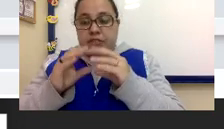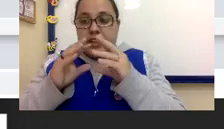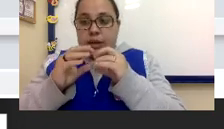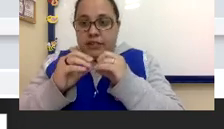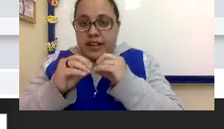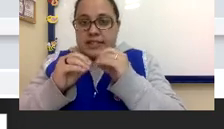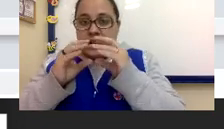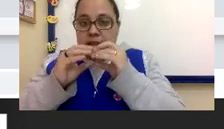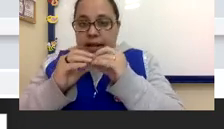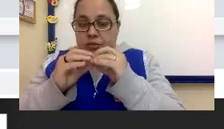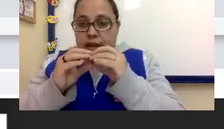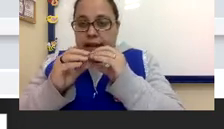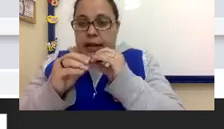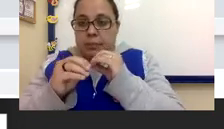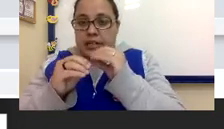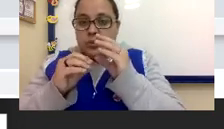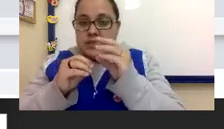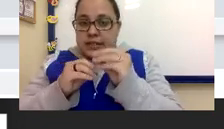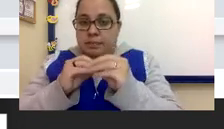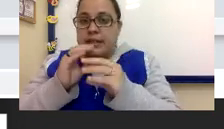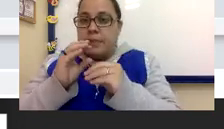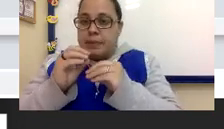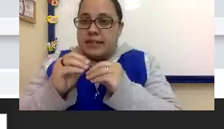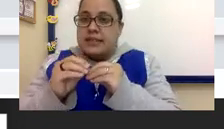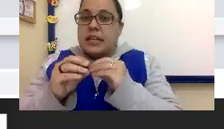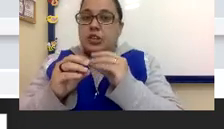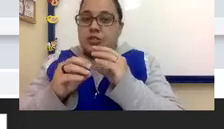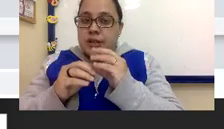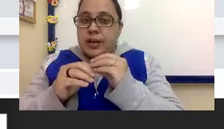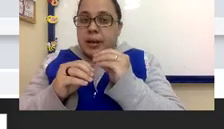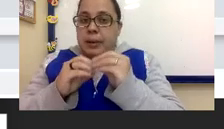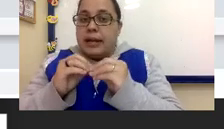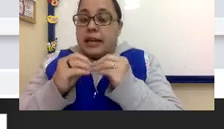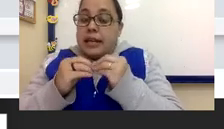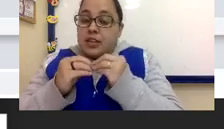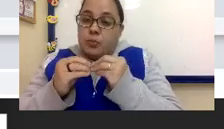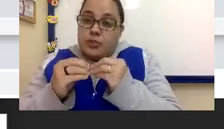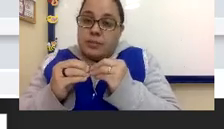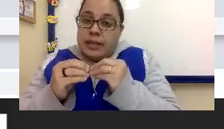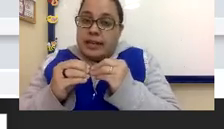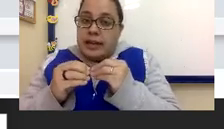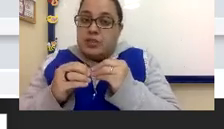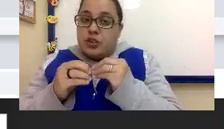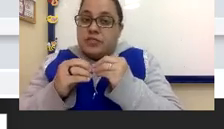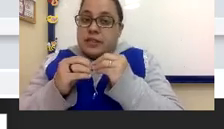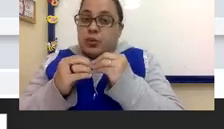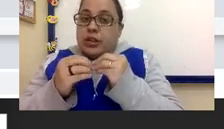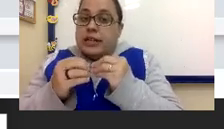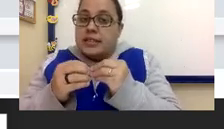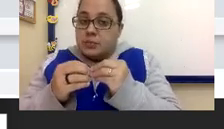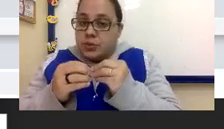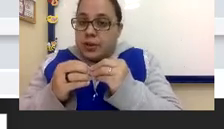né? Vai ficando cada vez, né, quebrando assim em pedacinhos, e isso possibilita a